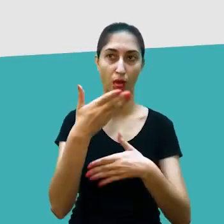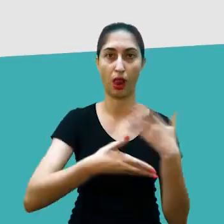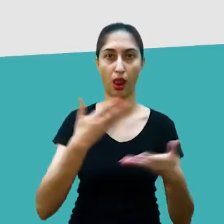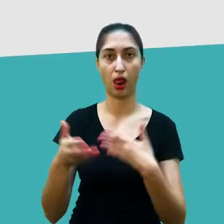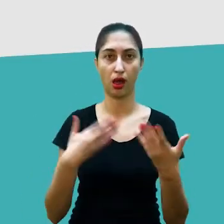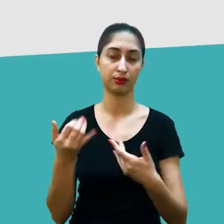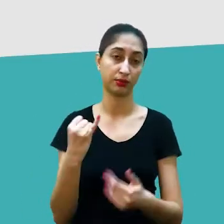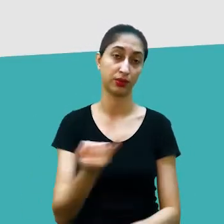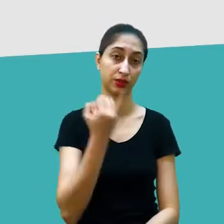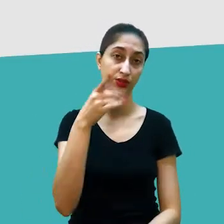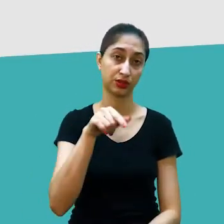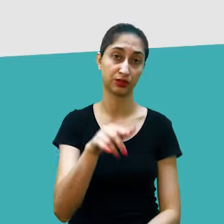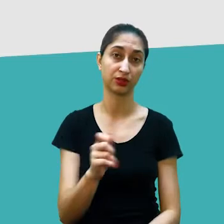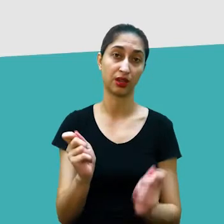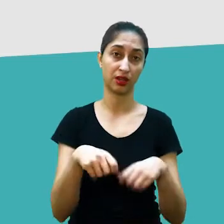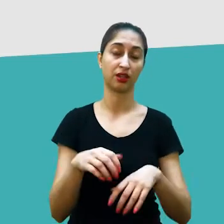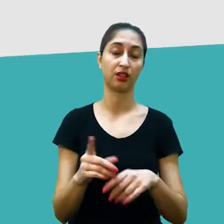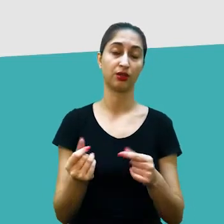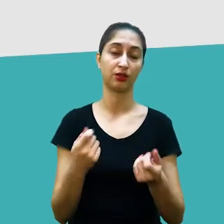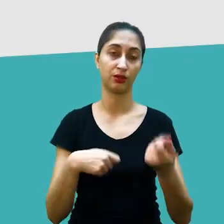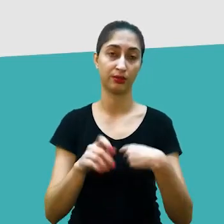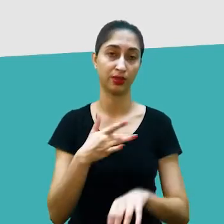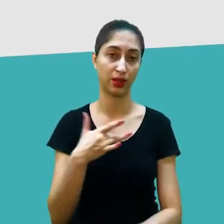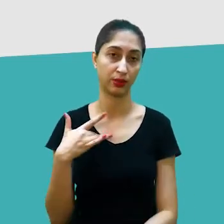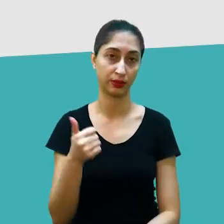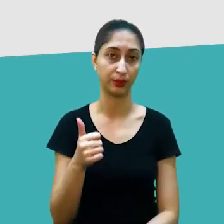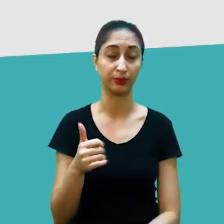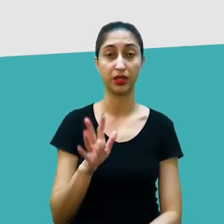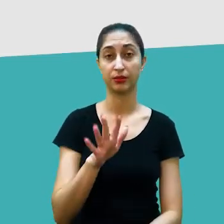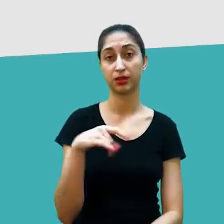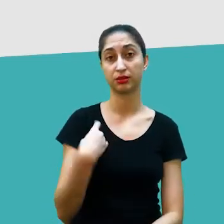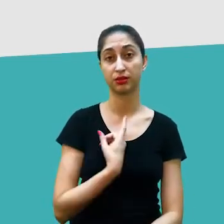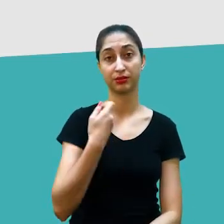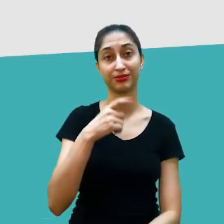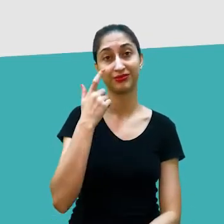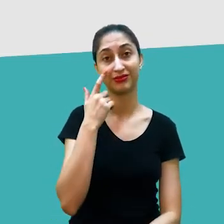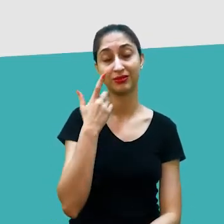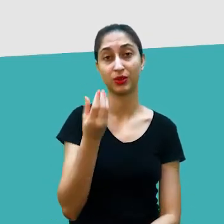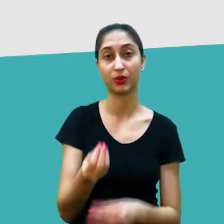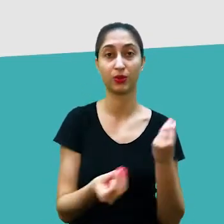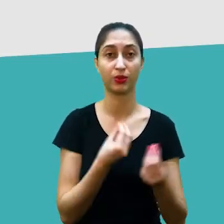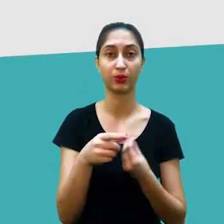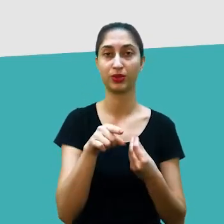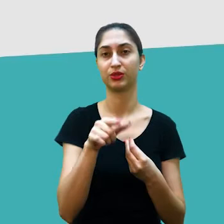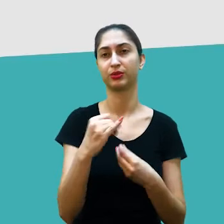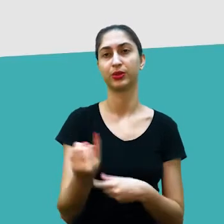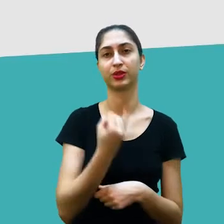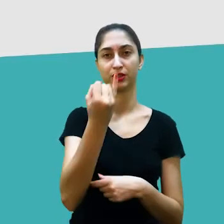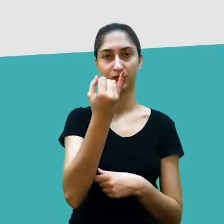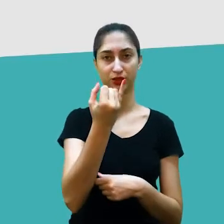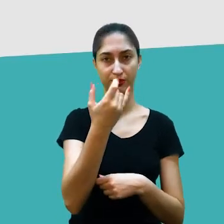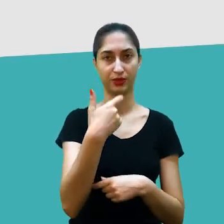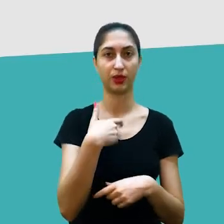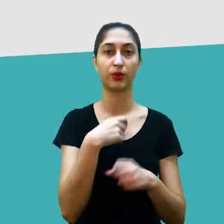dinheiro gire, porque isso traz uma economia saudável, mas a gente tem que pensar até onde isso é importante, até onde